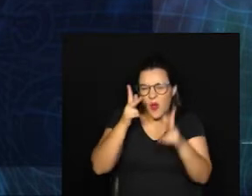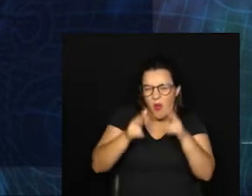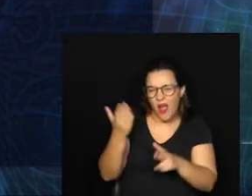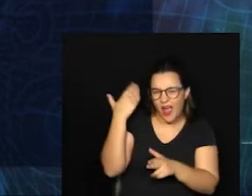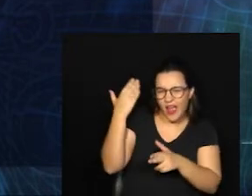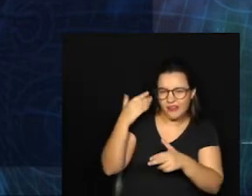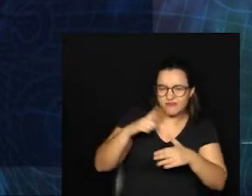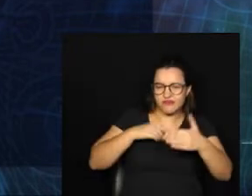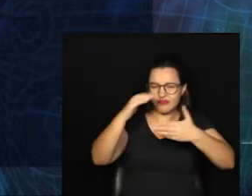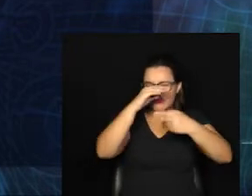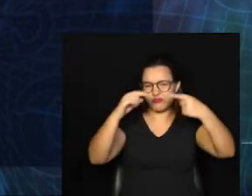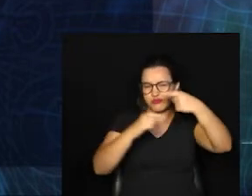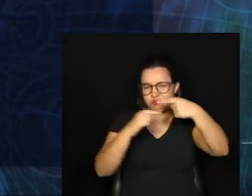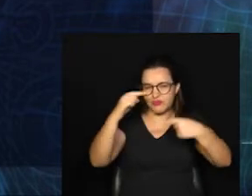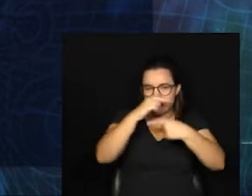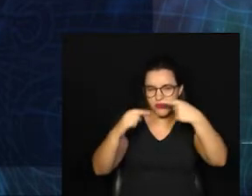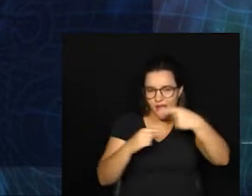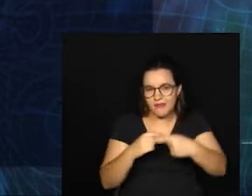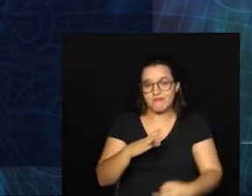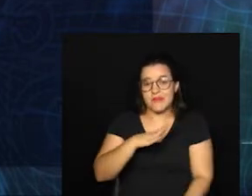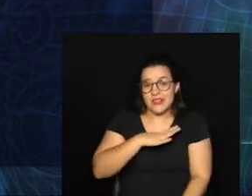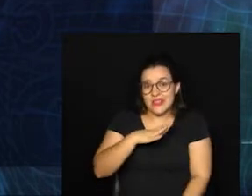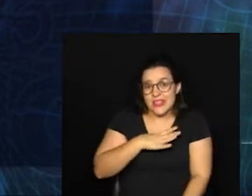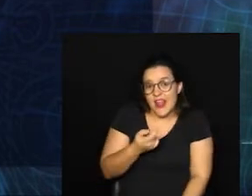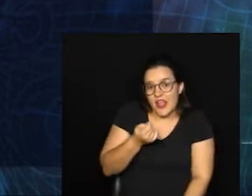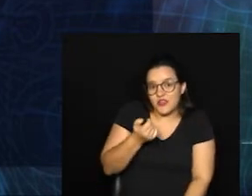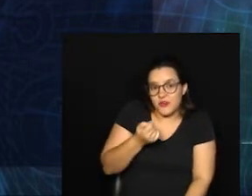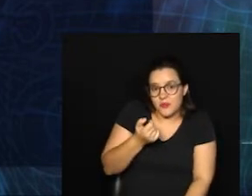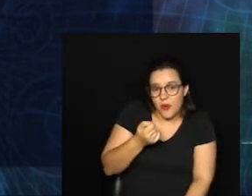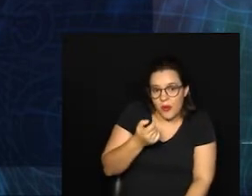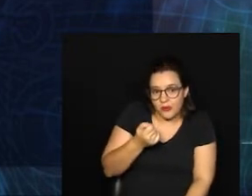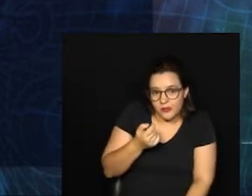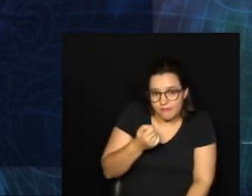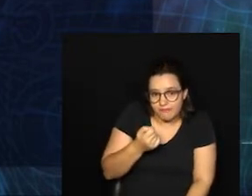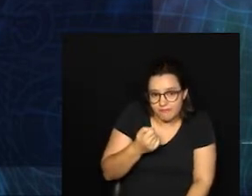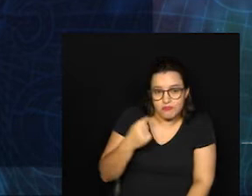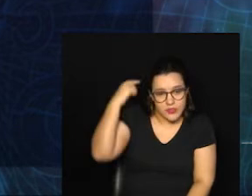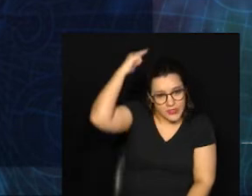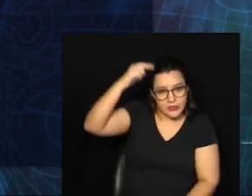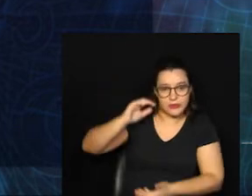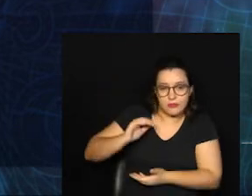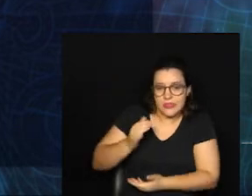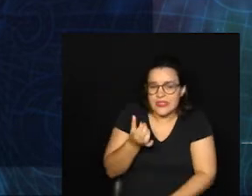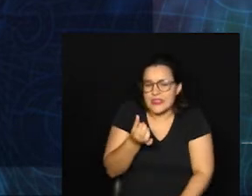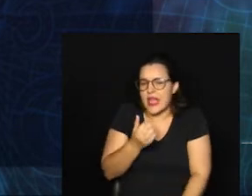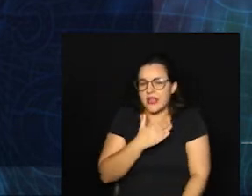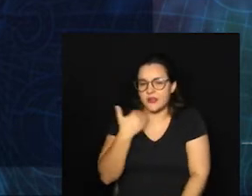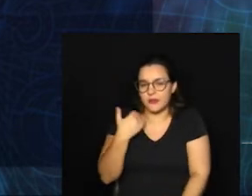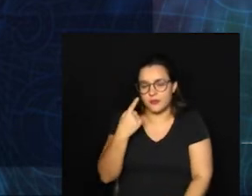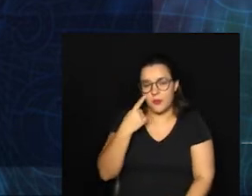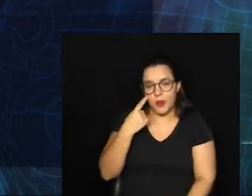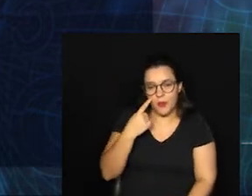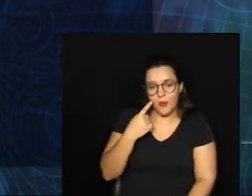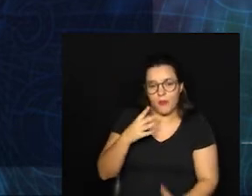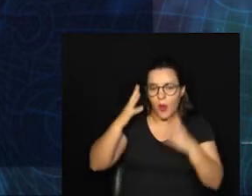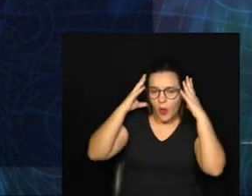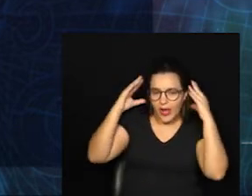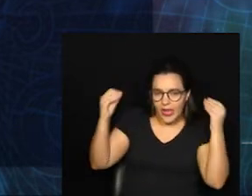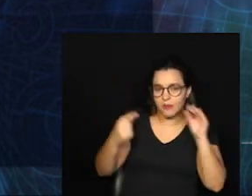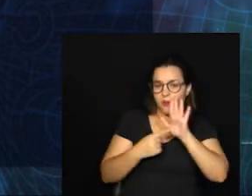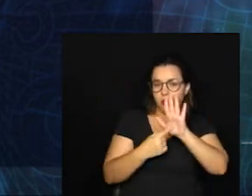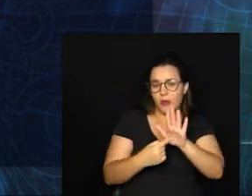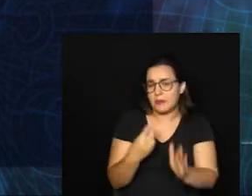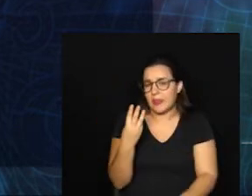Engenheiro Coelho, 16 óbitos, Pedreira, 7, Santo Antônio de Posse, 6, Morungaba e Olambra, com